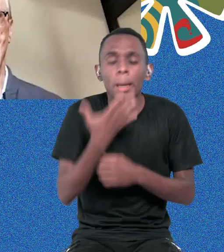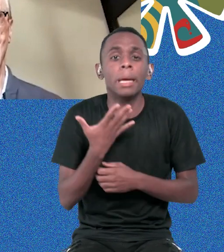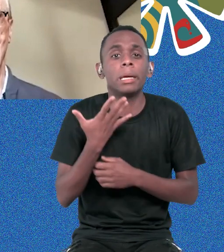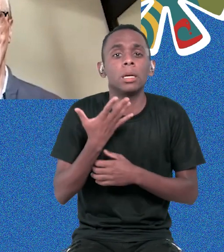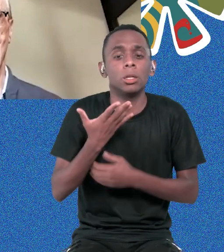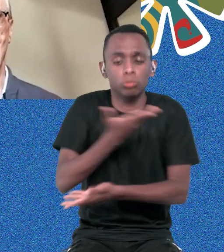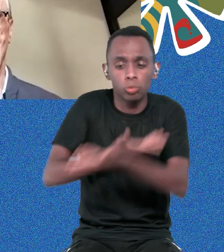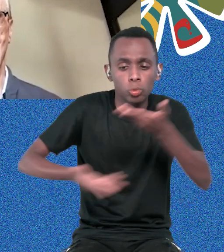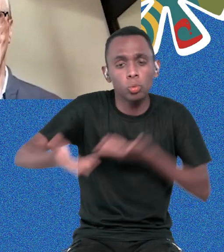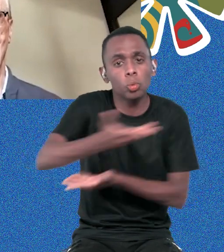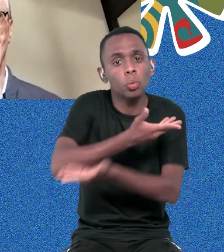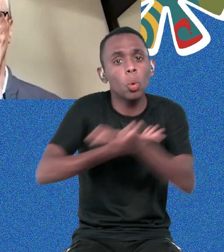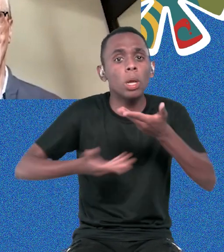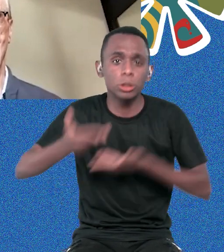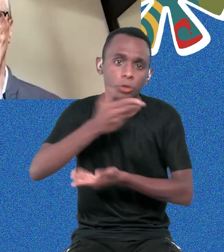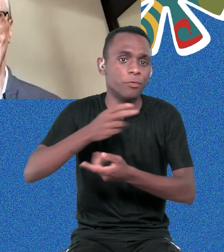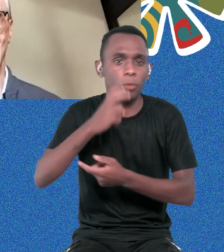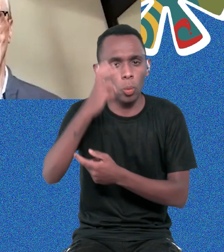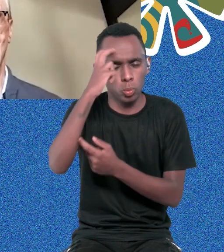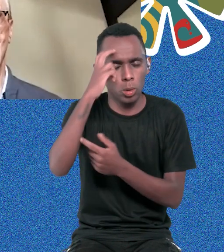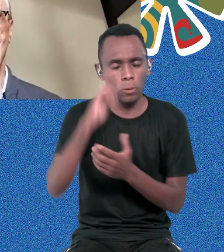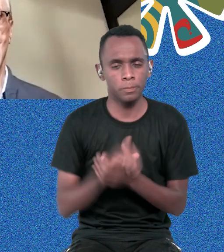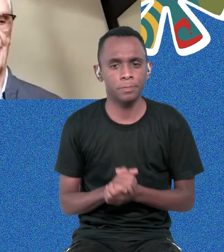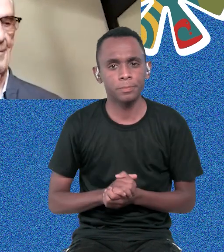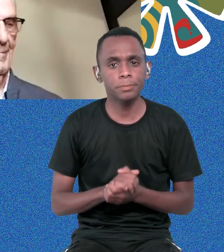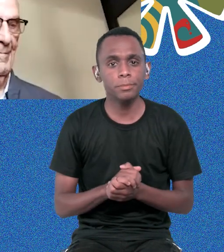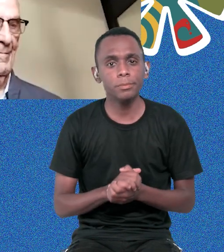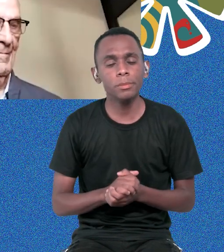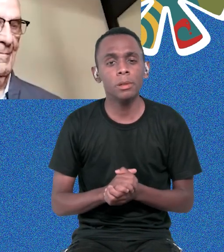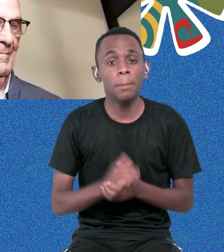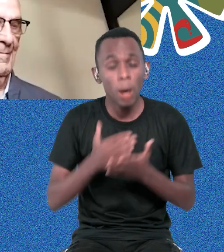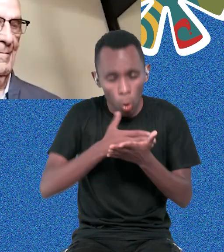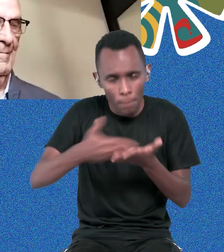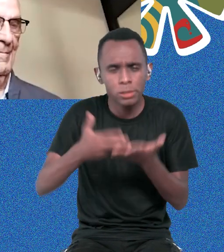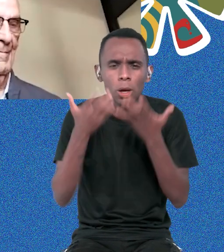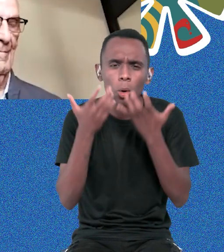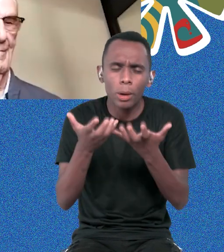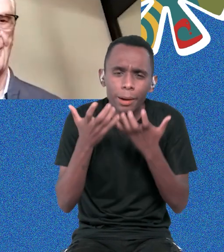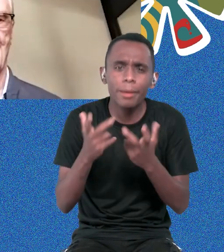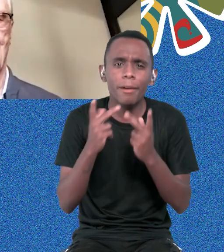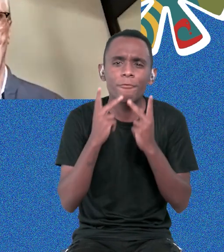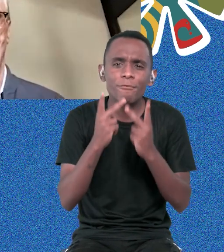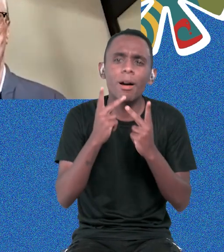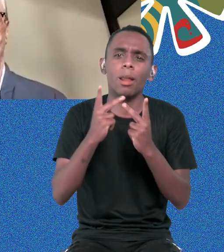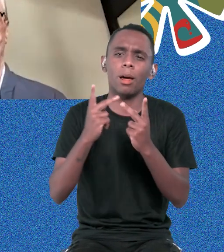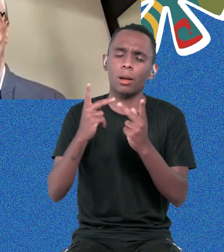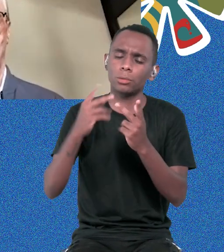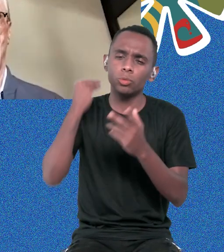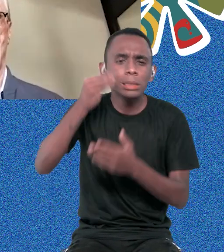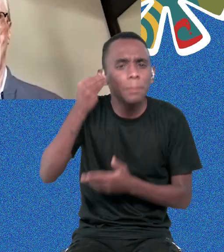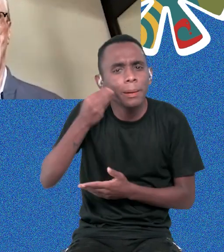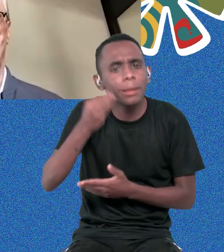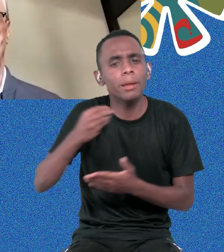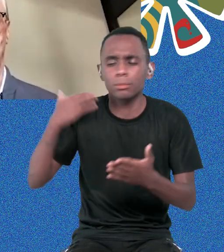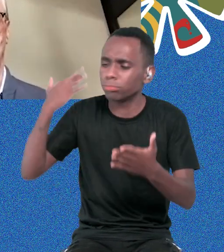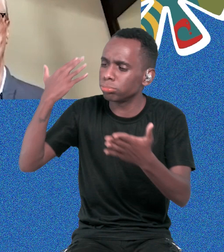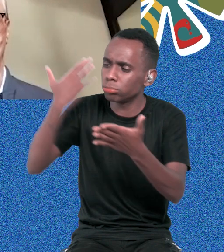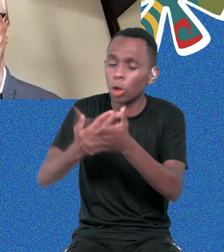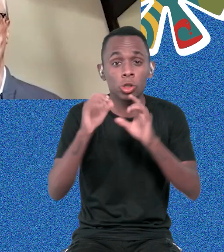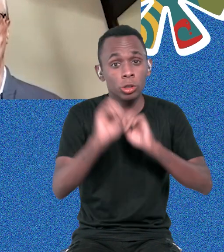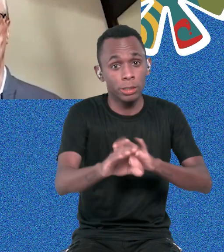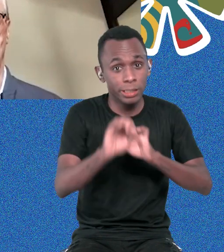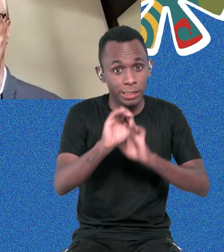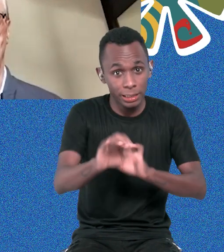coletivo. E para iniciar essa nossa conversa, eu queria falar um pouco dessa sua trajetória